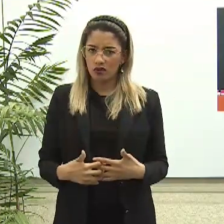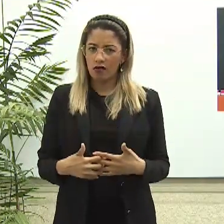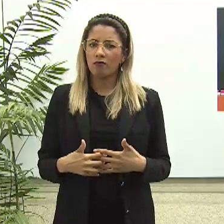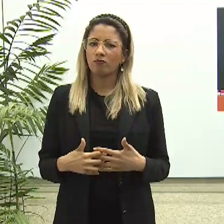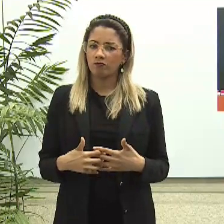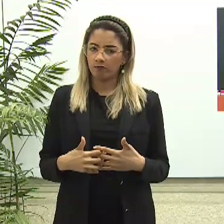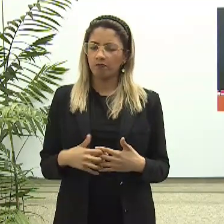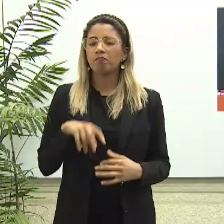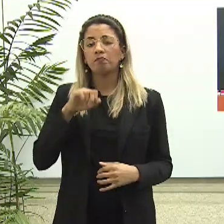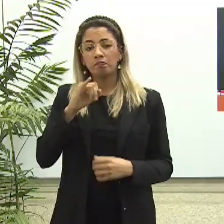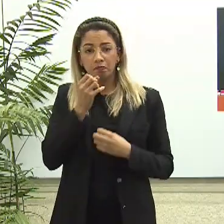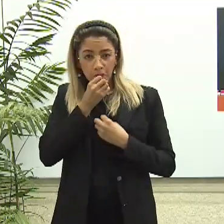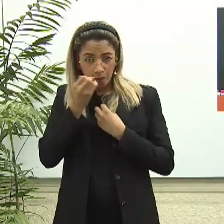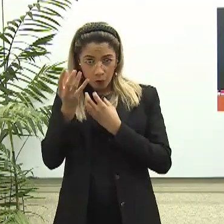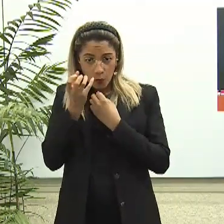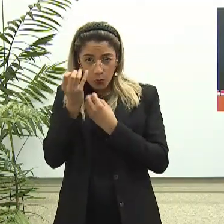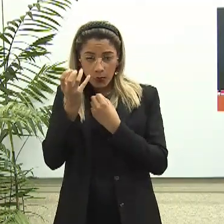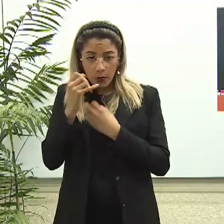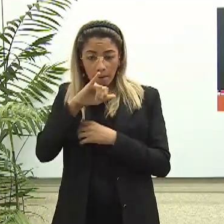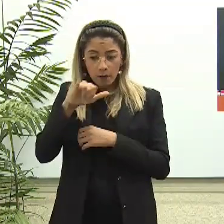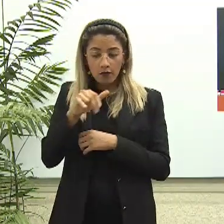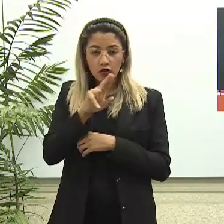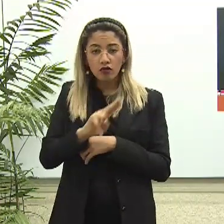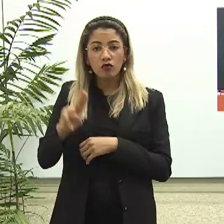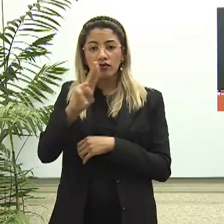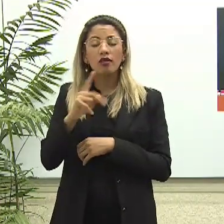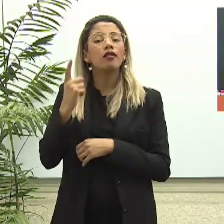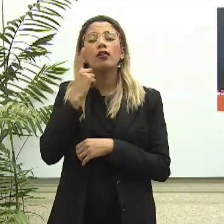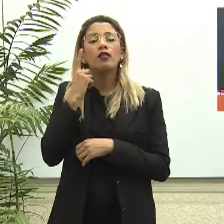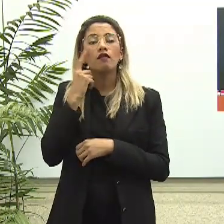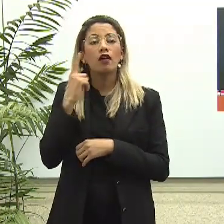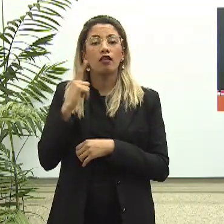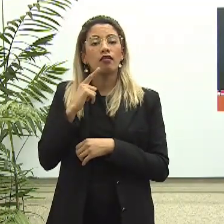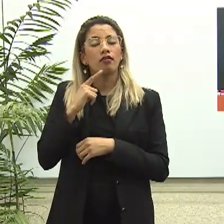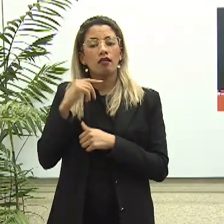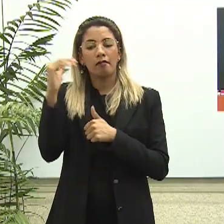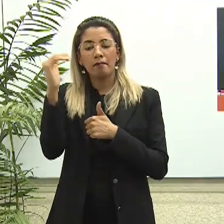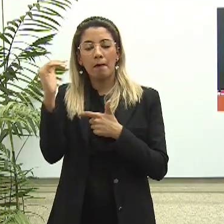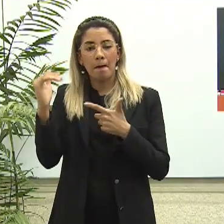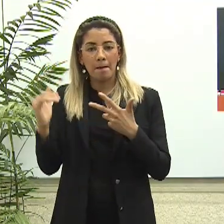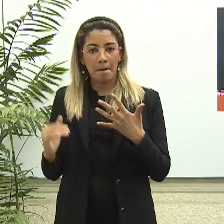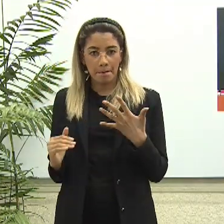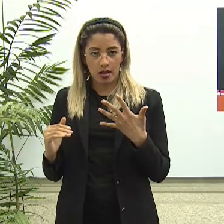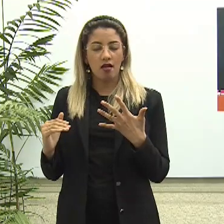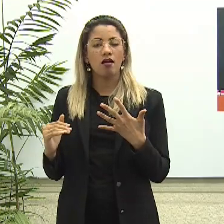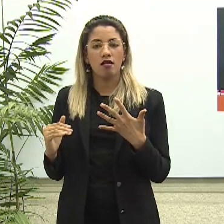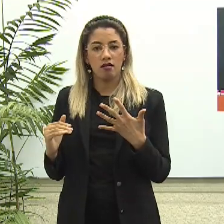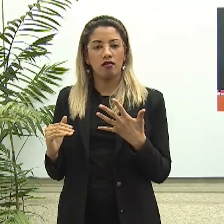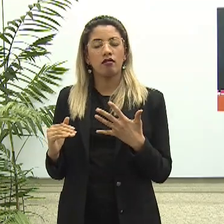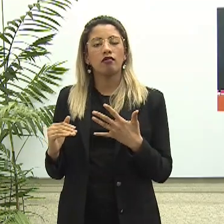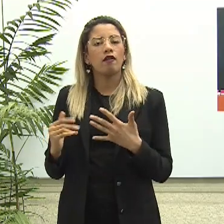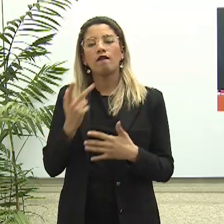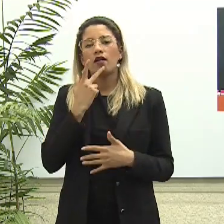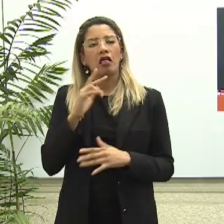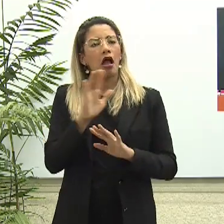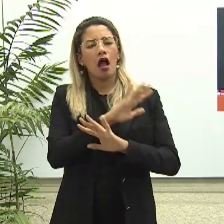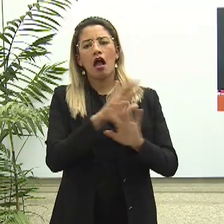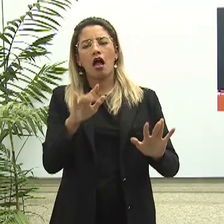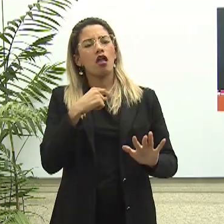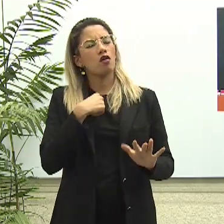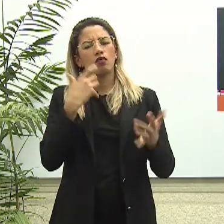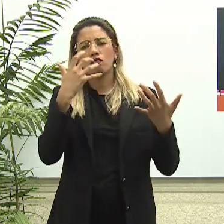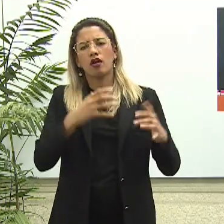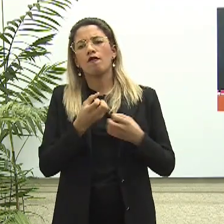você tira os dados daqui que você perde a soberania de dados ou seja o direito de dizer eu não quero que Cruze esses